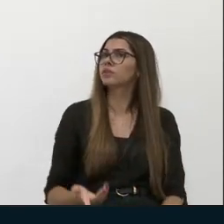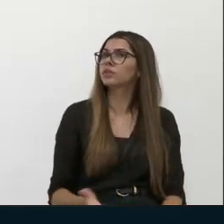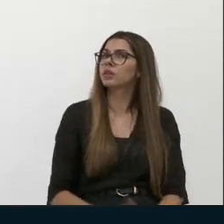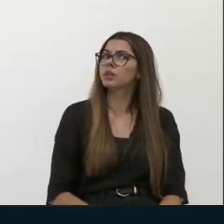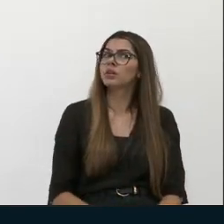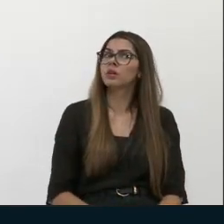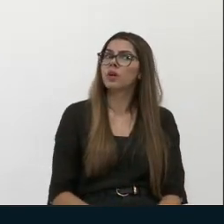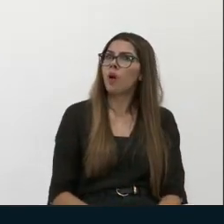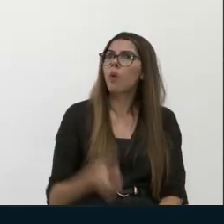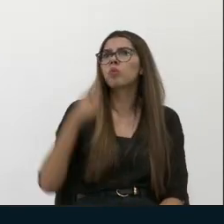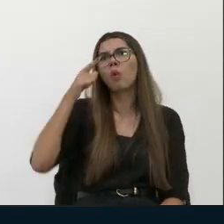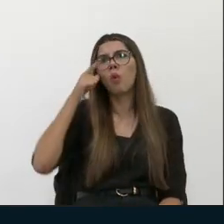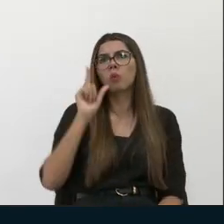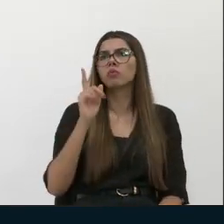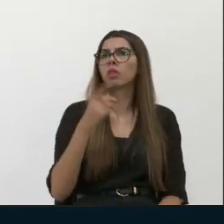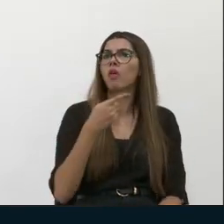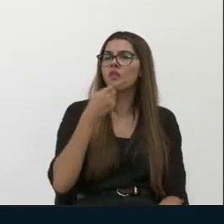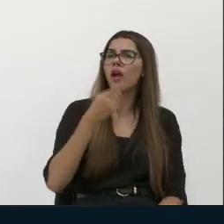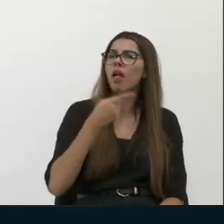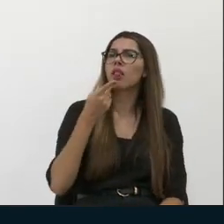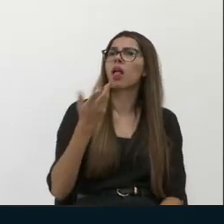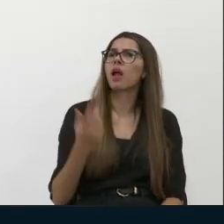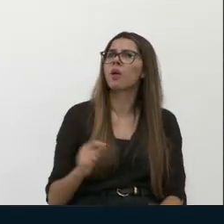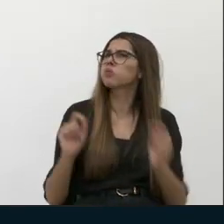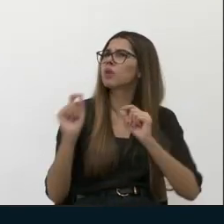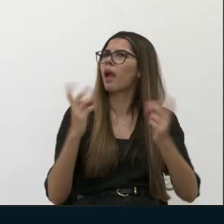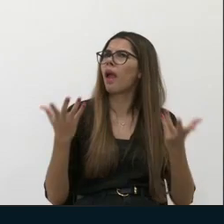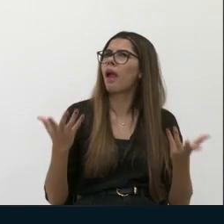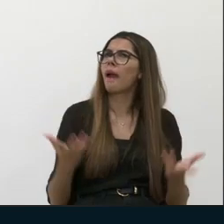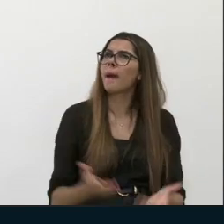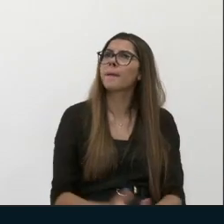eu não consigo falar. Isso aqui é o quê?